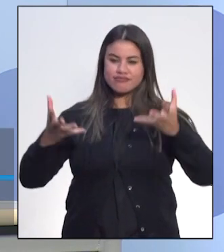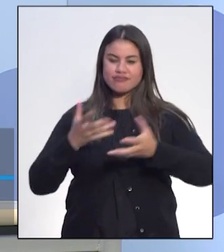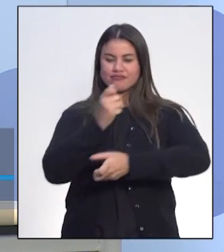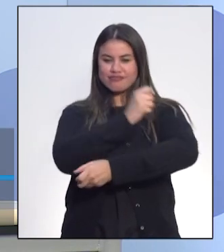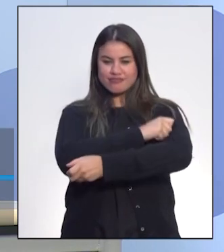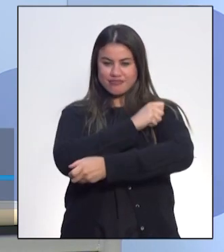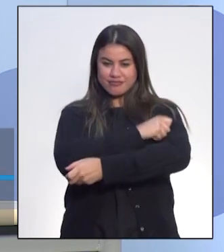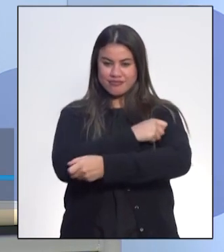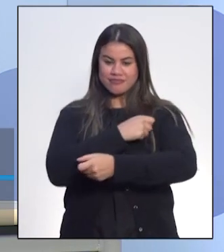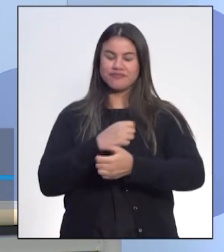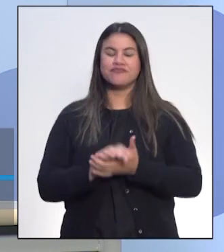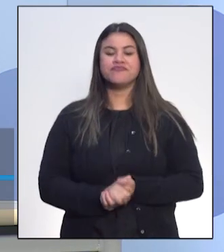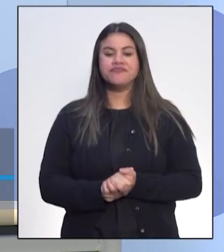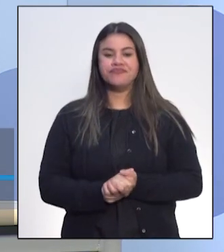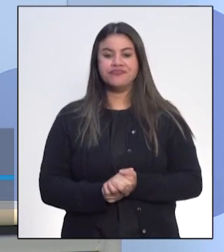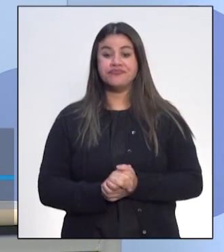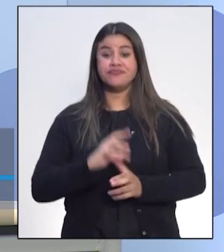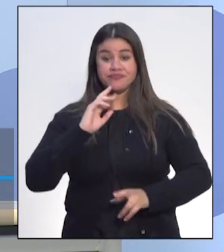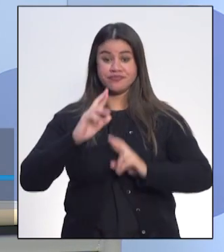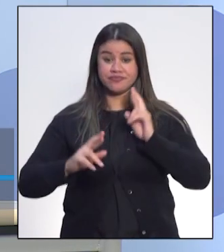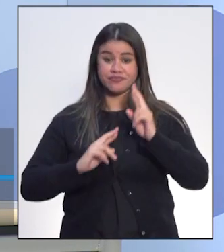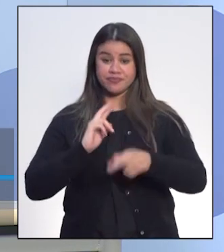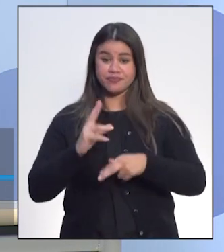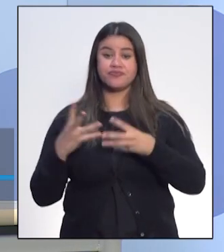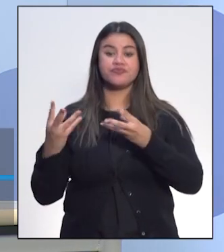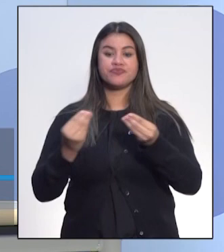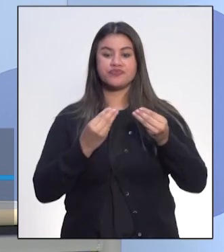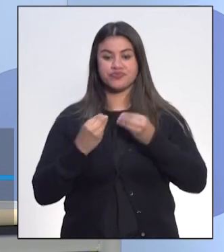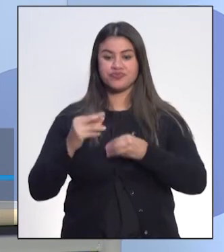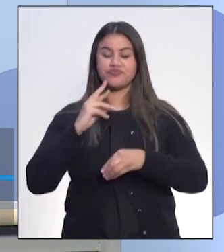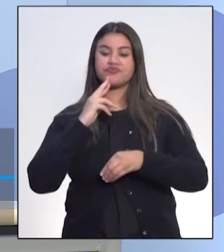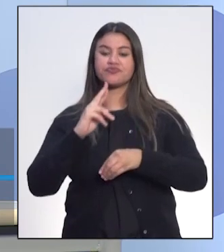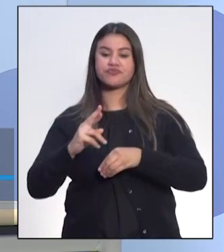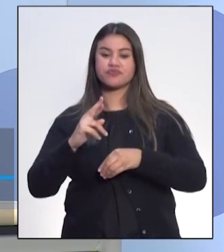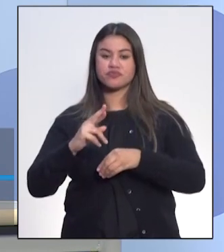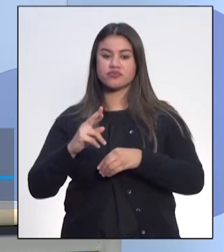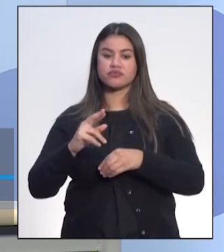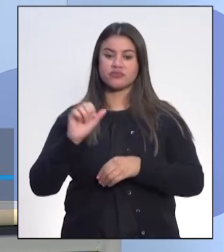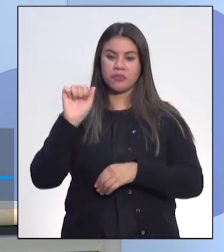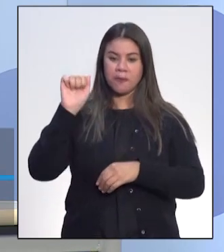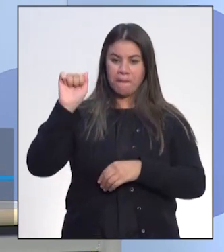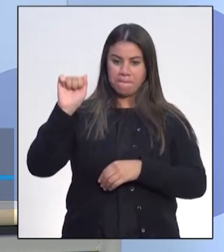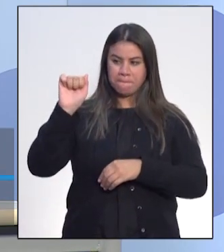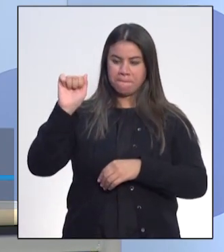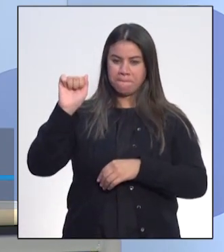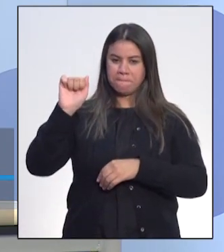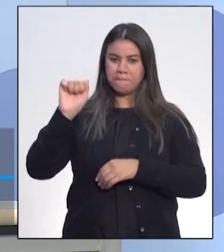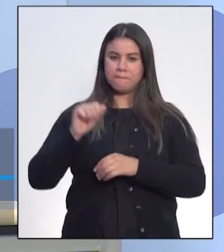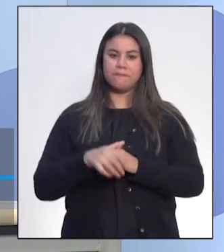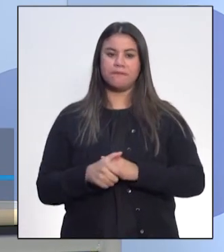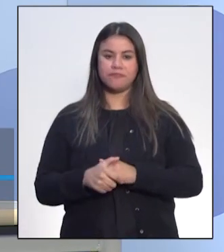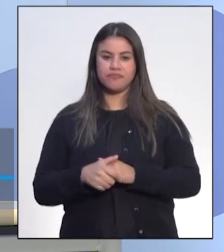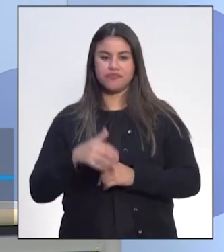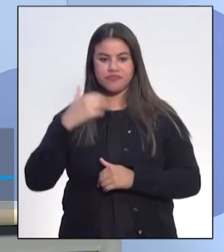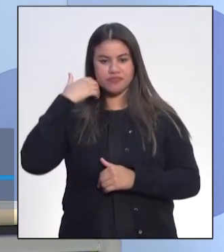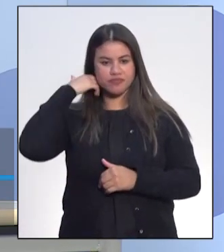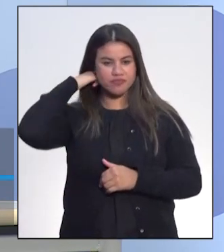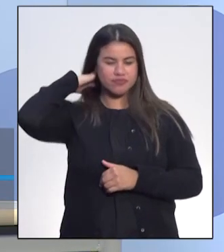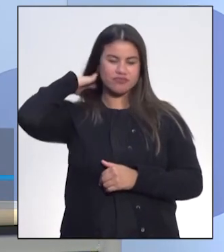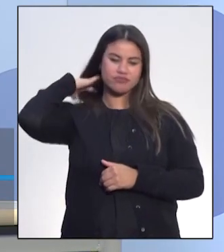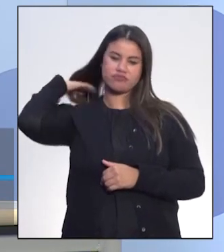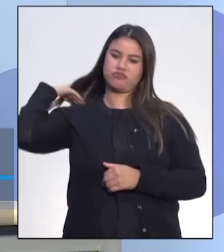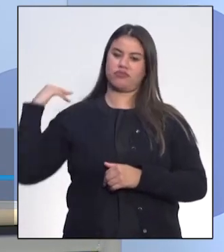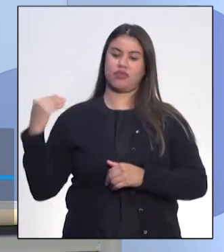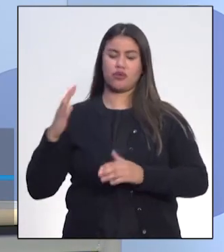alunos e também participando. Então, aí a maioria disse que é A. Perfeito. Uma galera ficou em